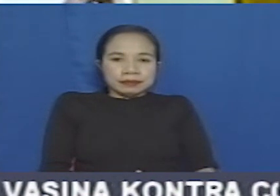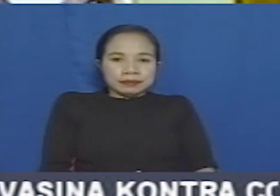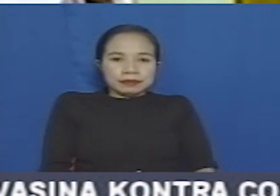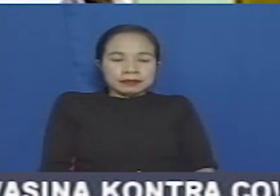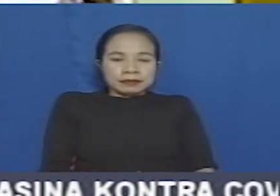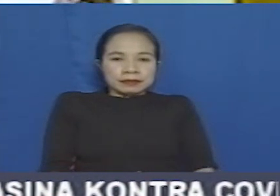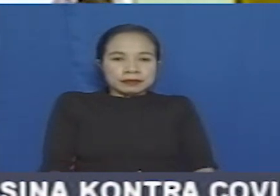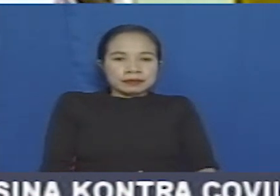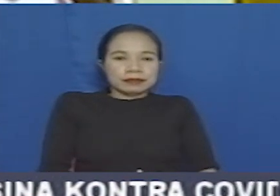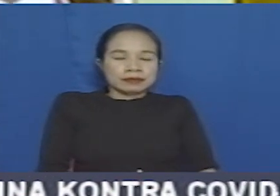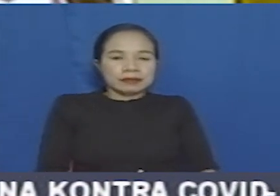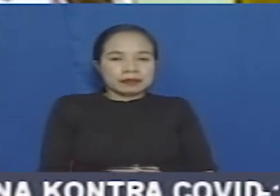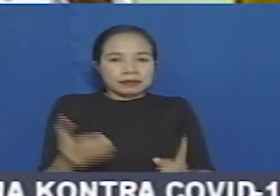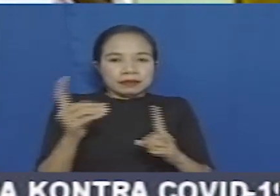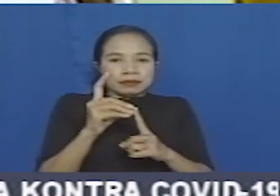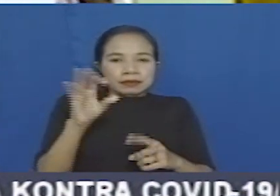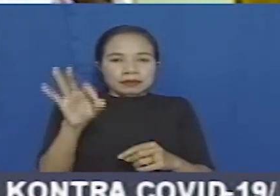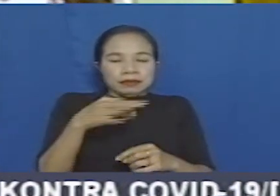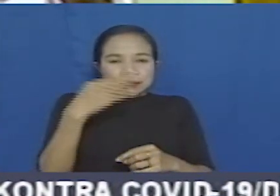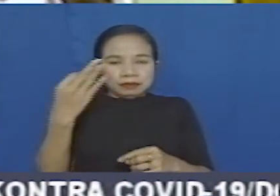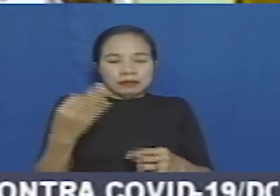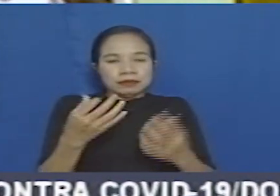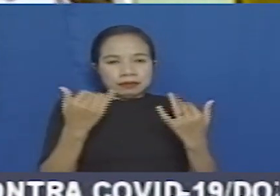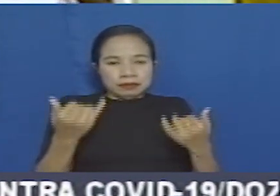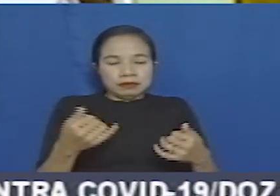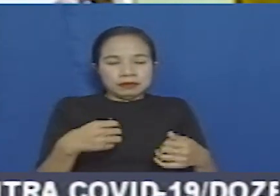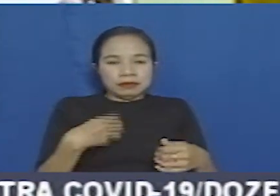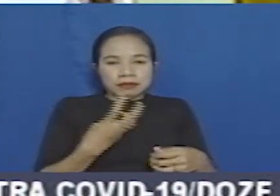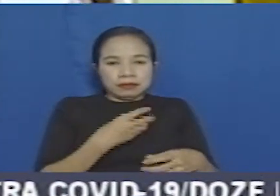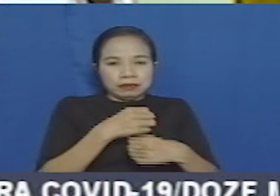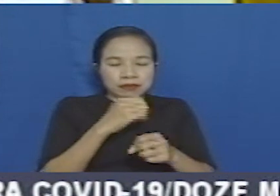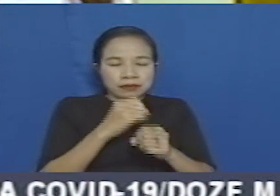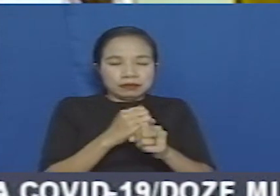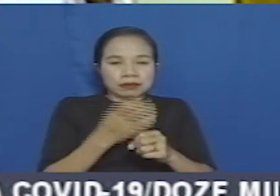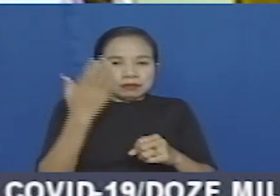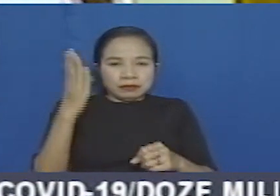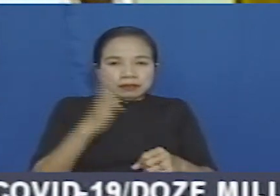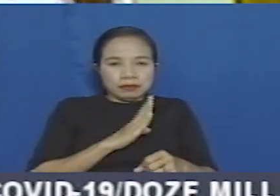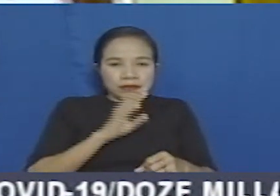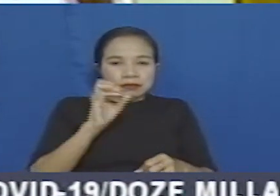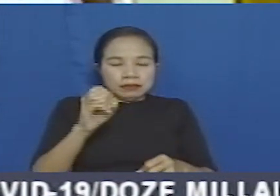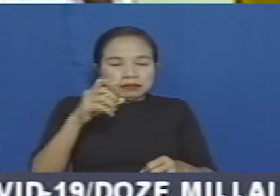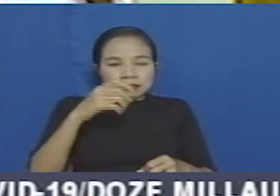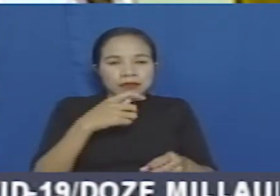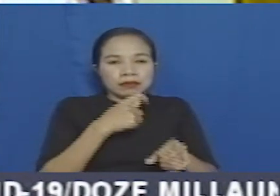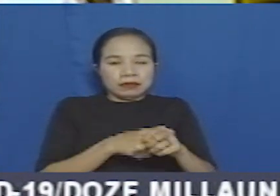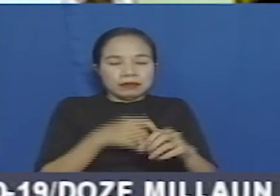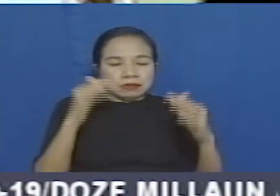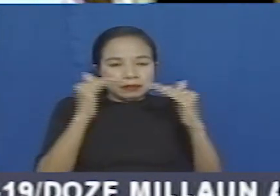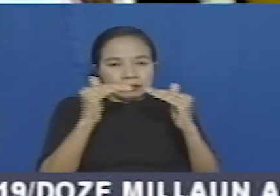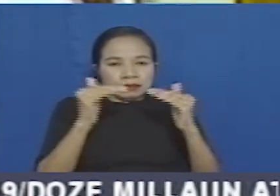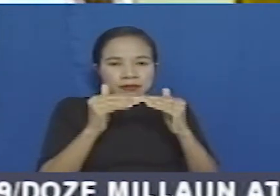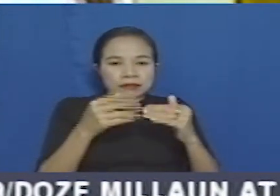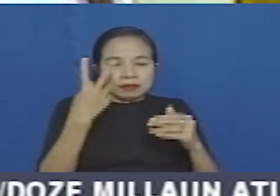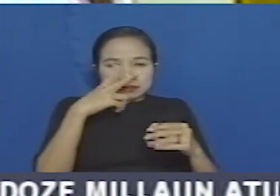Dia de 19 agora, me se rala audiência e de Bolsonaro. Então, aproveita o tempo audiência, eu não sei